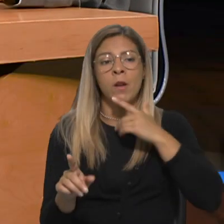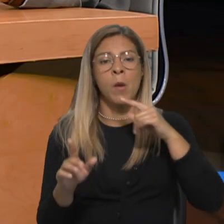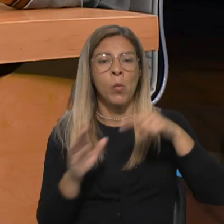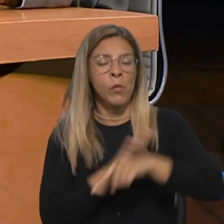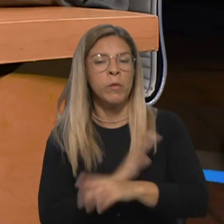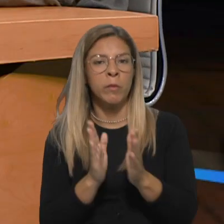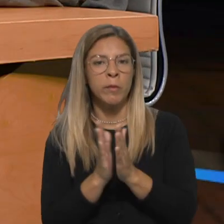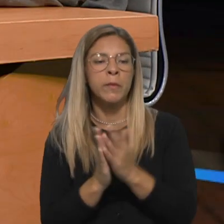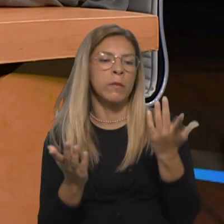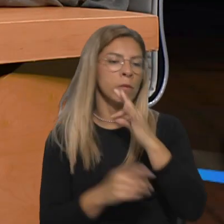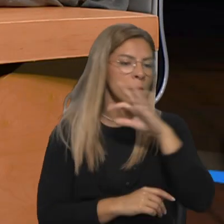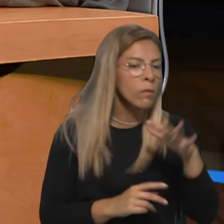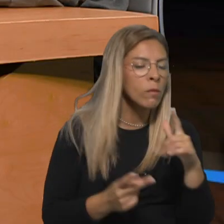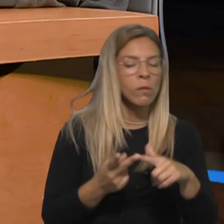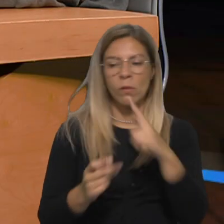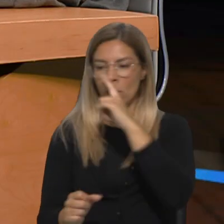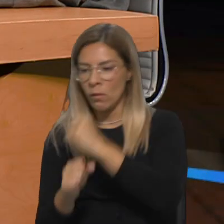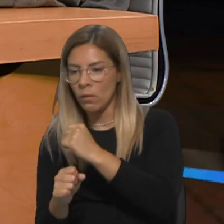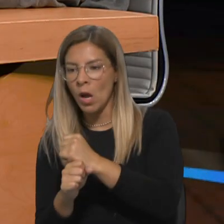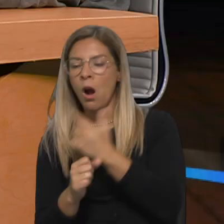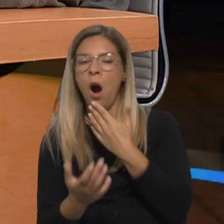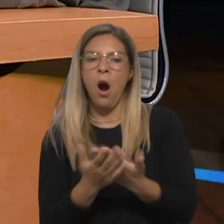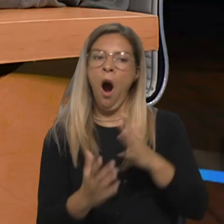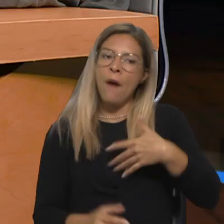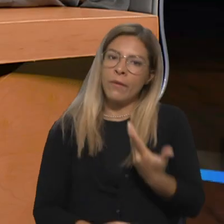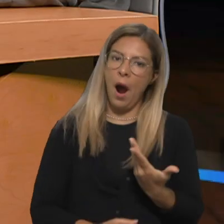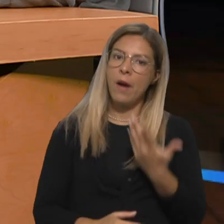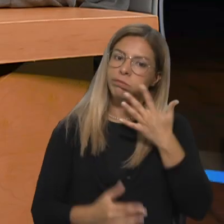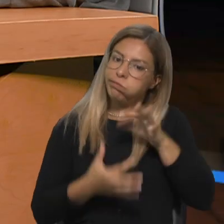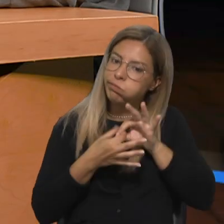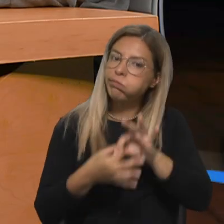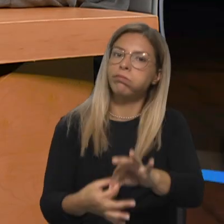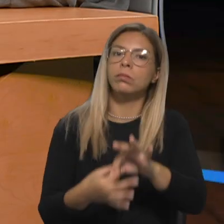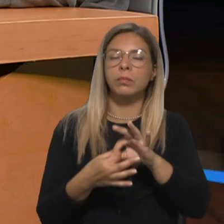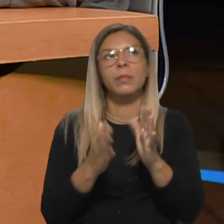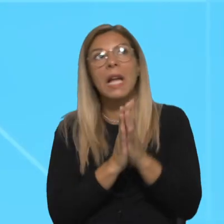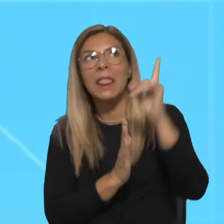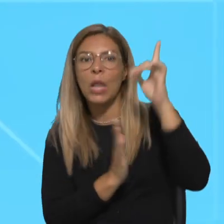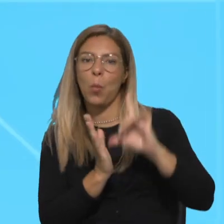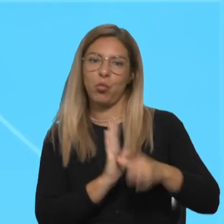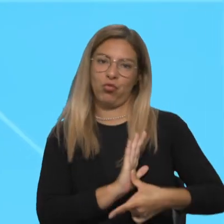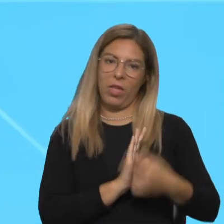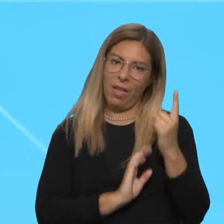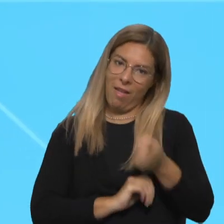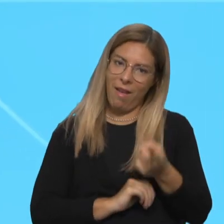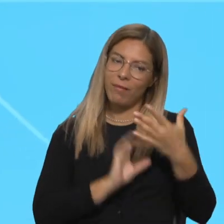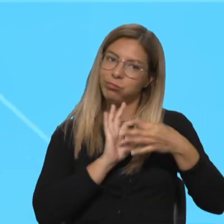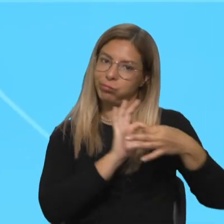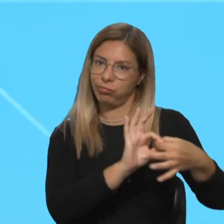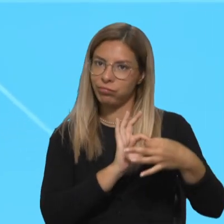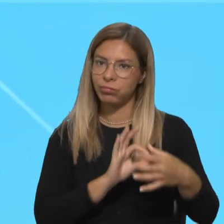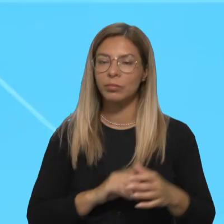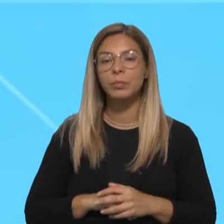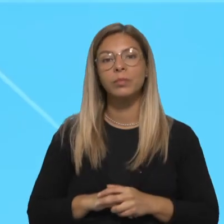na família, no trabalho, a sua santificação, no fundo, é ser fiéis ao projeto de Deus também. No caso, agora, João Cordovil